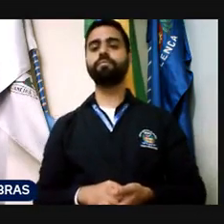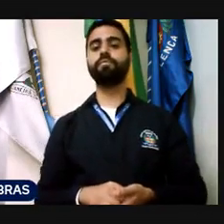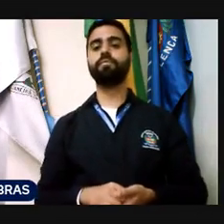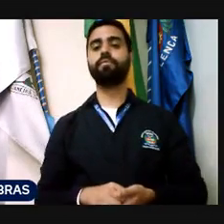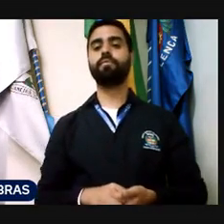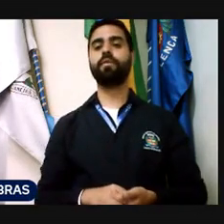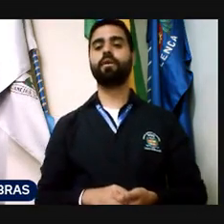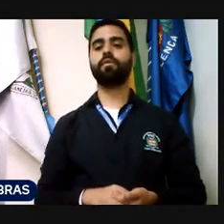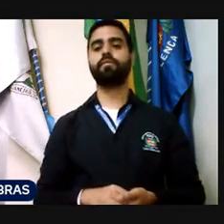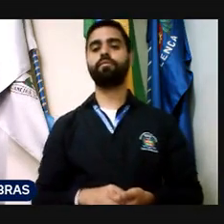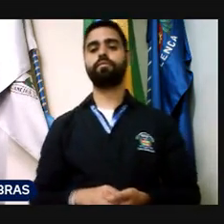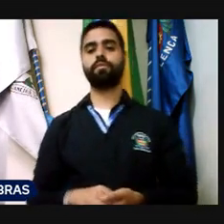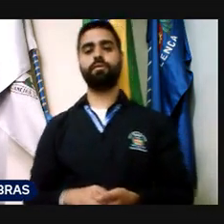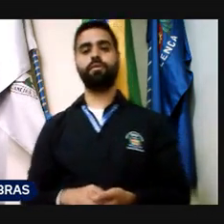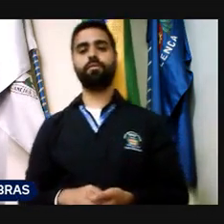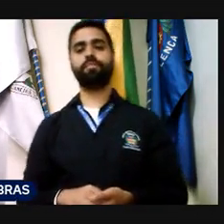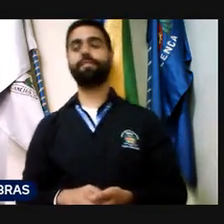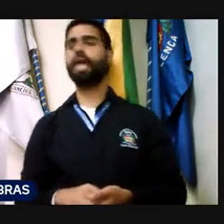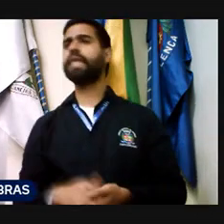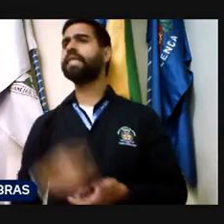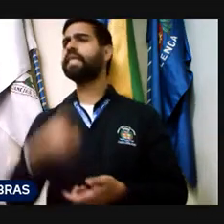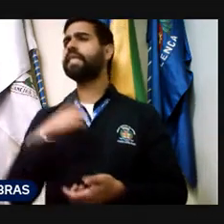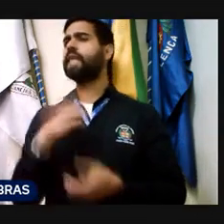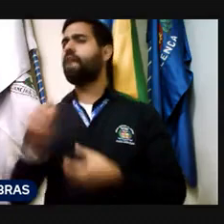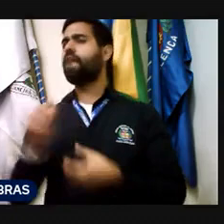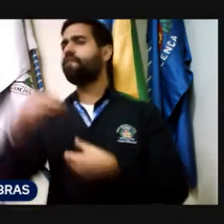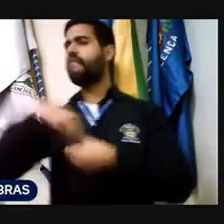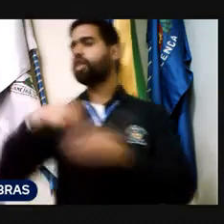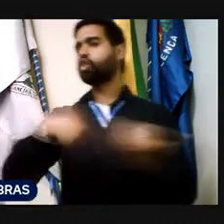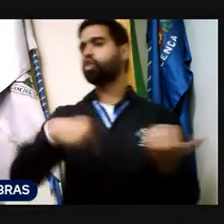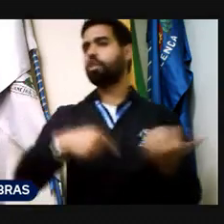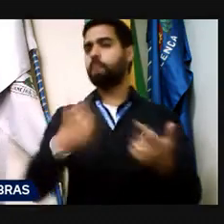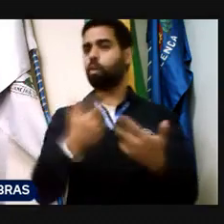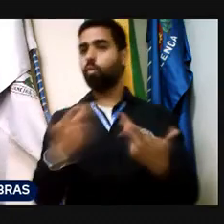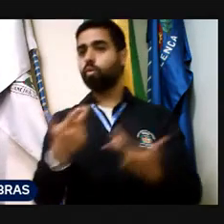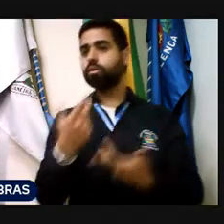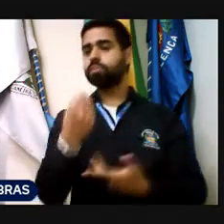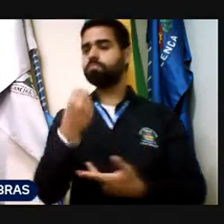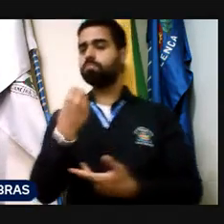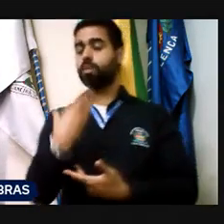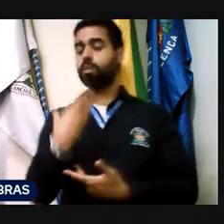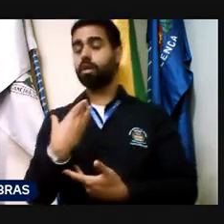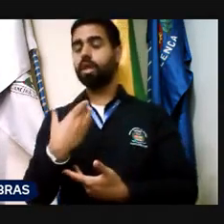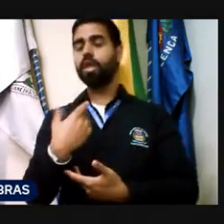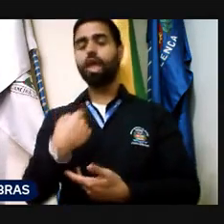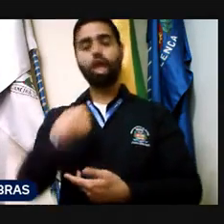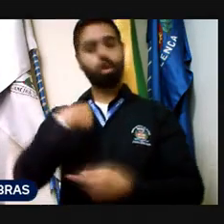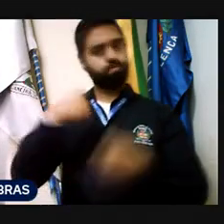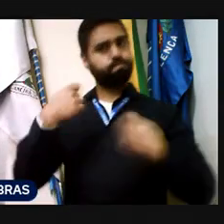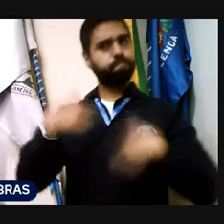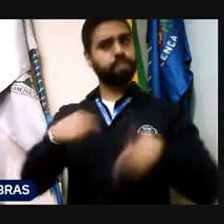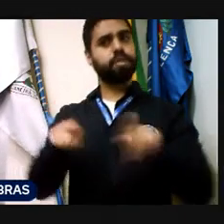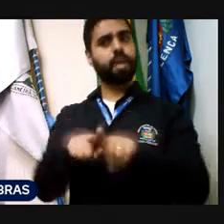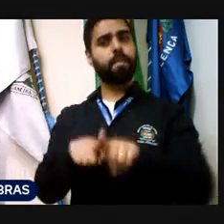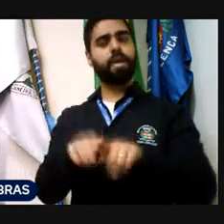de Conservatória, algumas ações positivas, e eu tenho aqui que ressaltar,